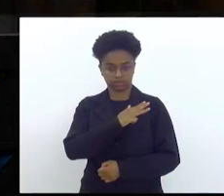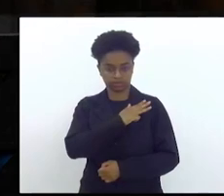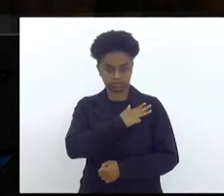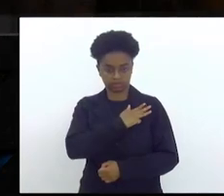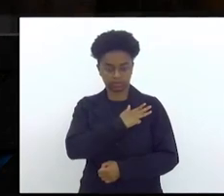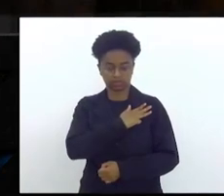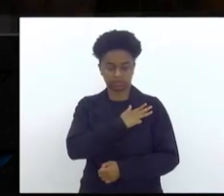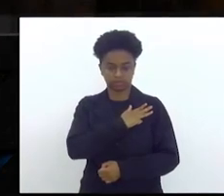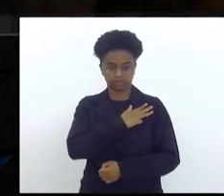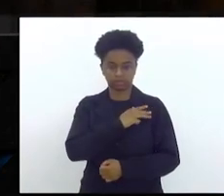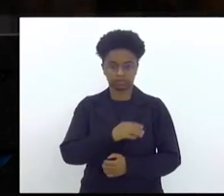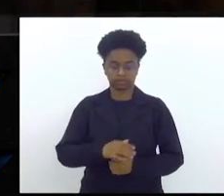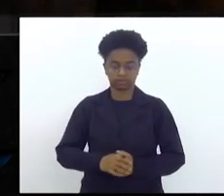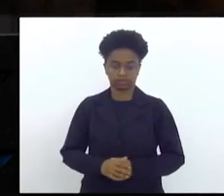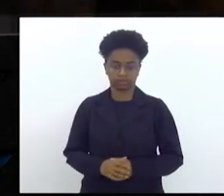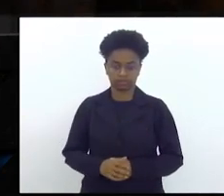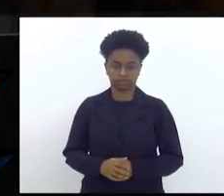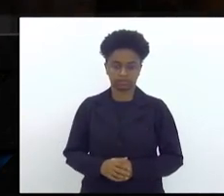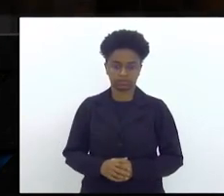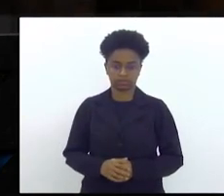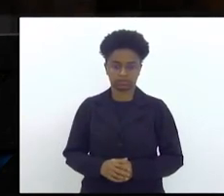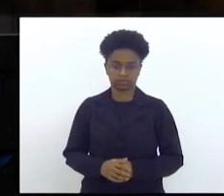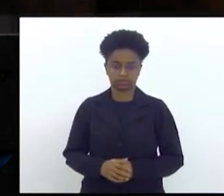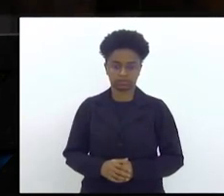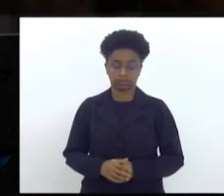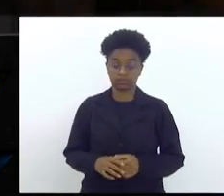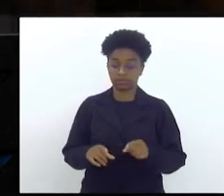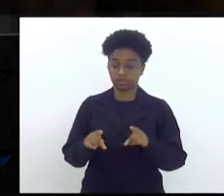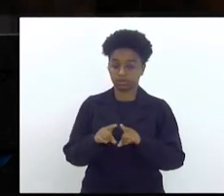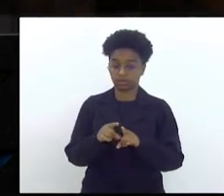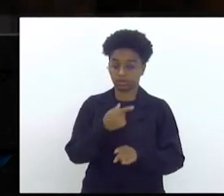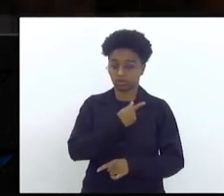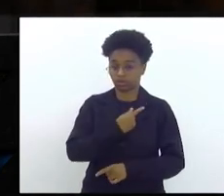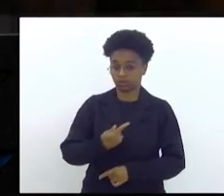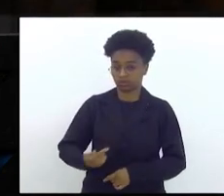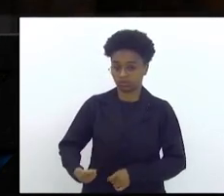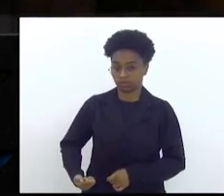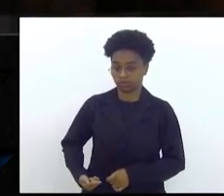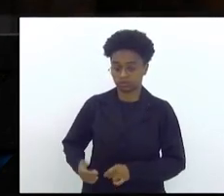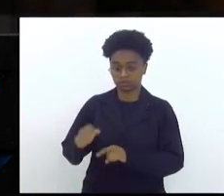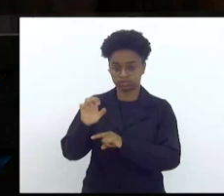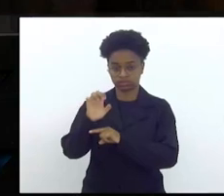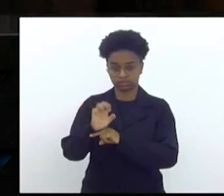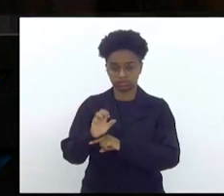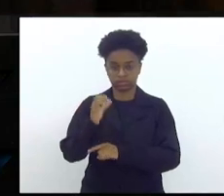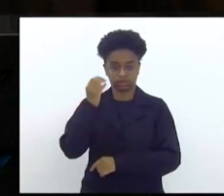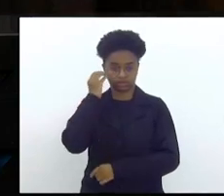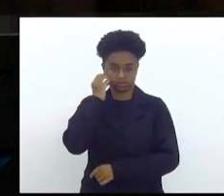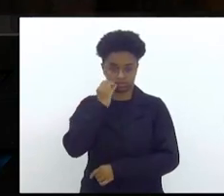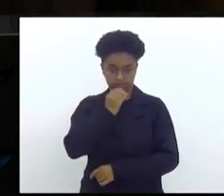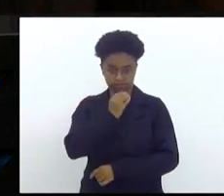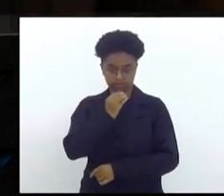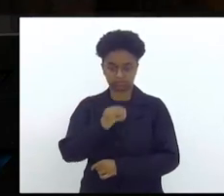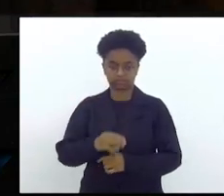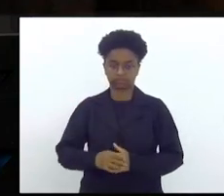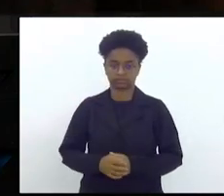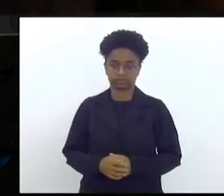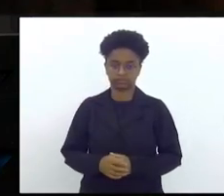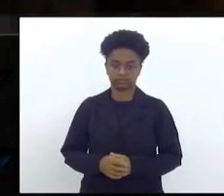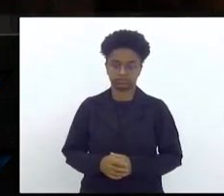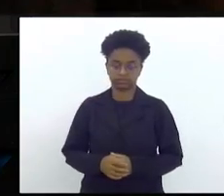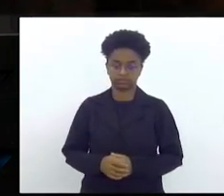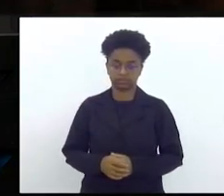Luiz Inácio Lula da Silva do Senhor governador do Estado senhor Cláudio Castro